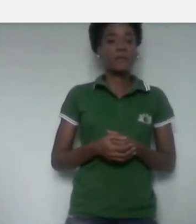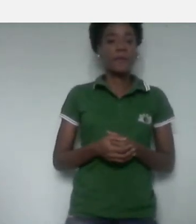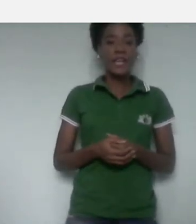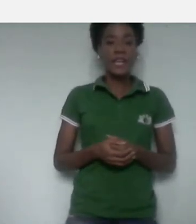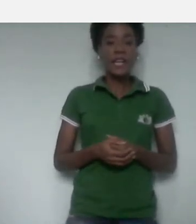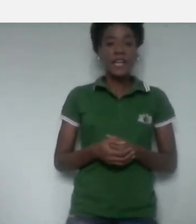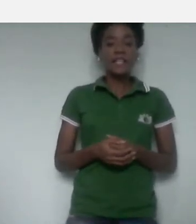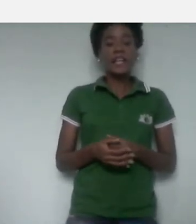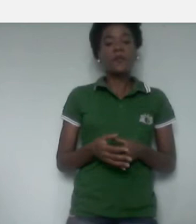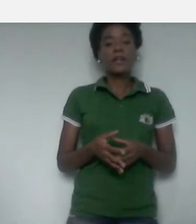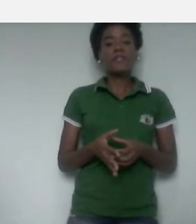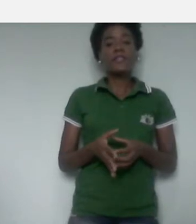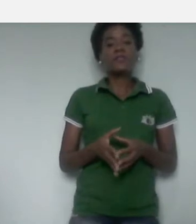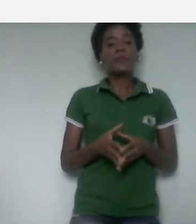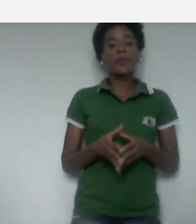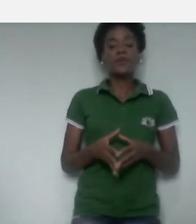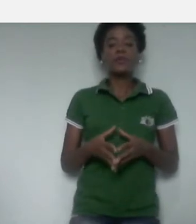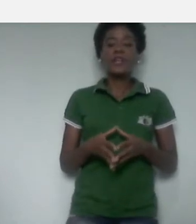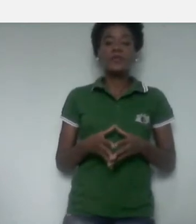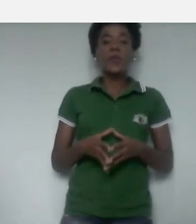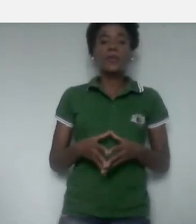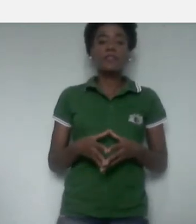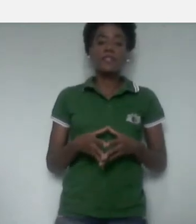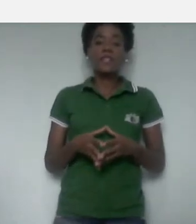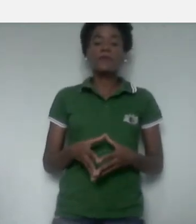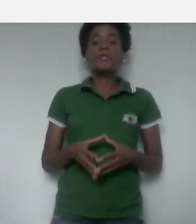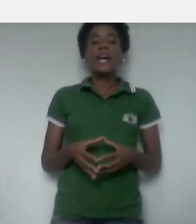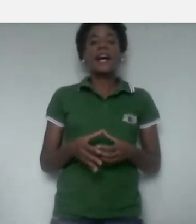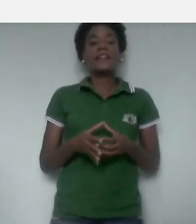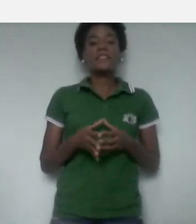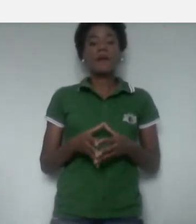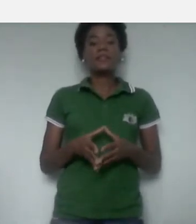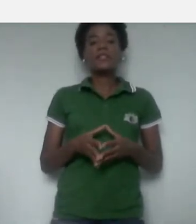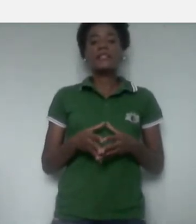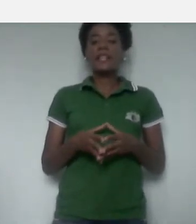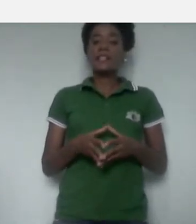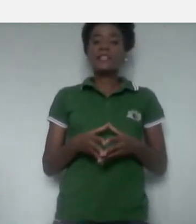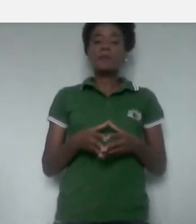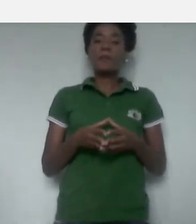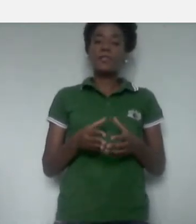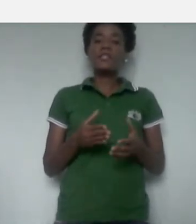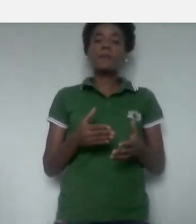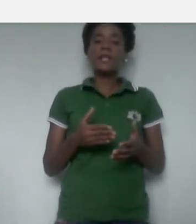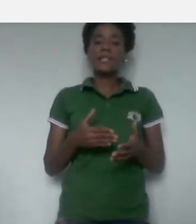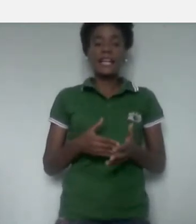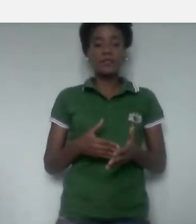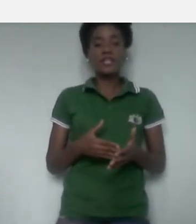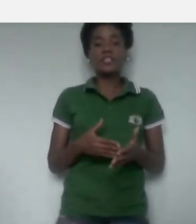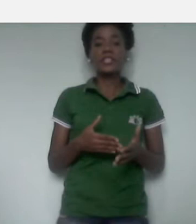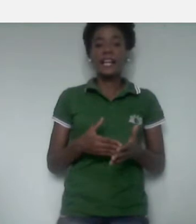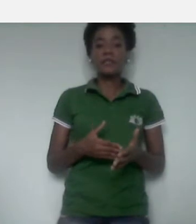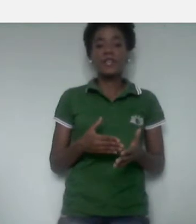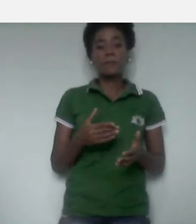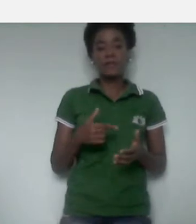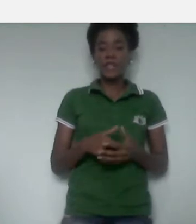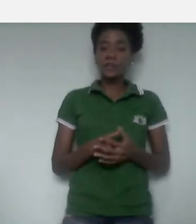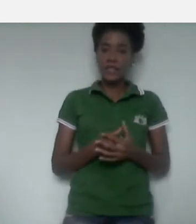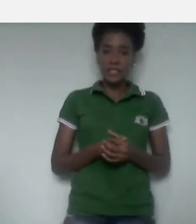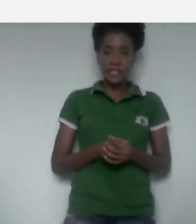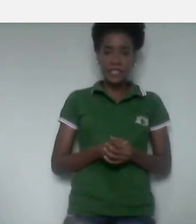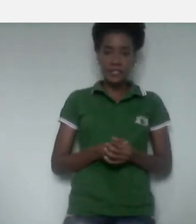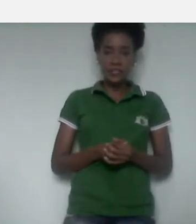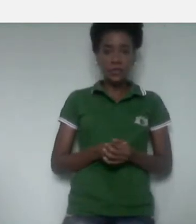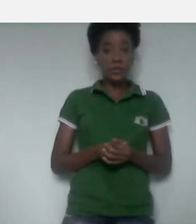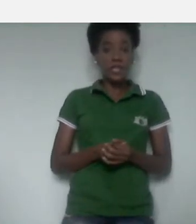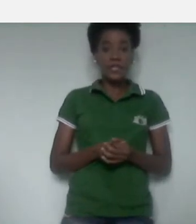da UFRB e trago para vocês um pouco do resumo que fizemos a respeito da análise das propostas ambientais dos candidatos a prefeito